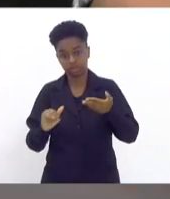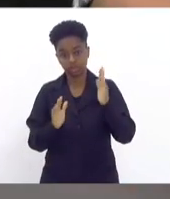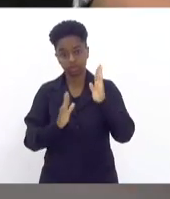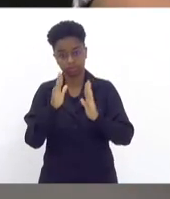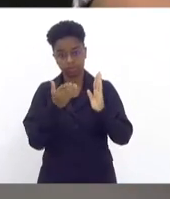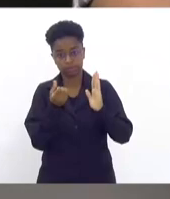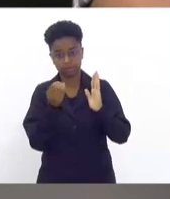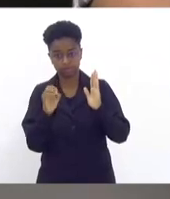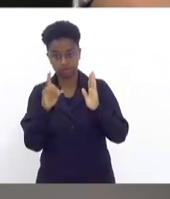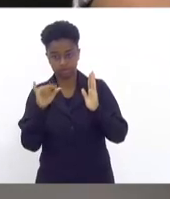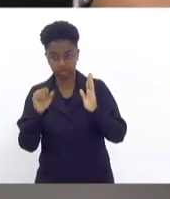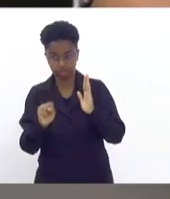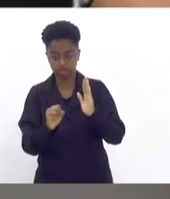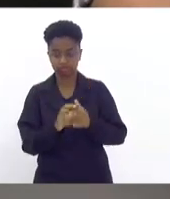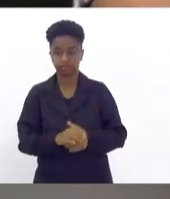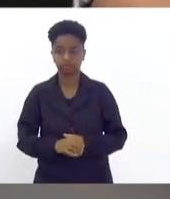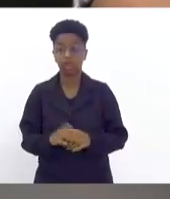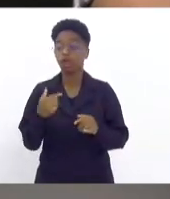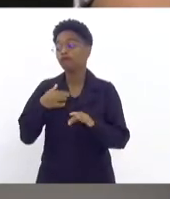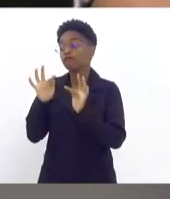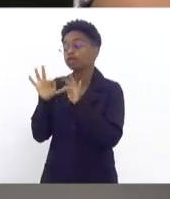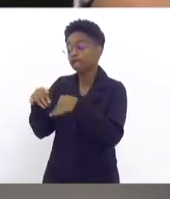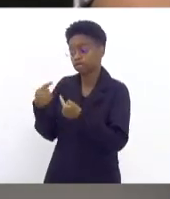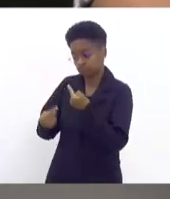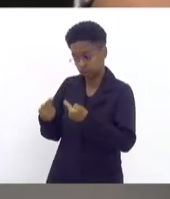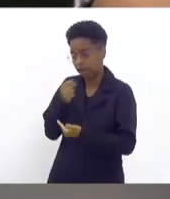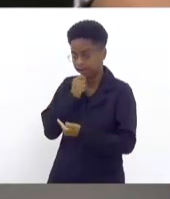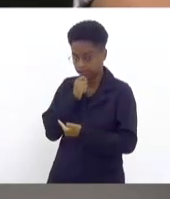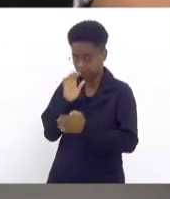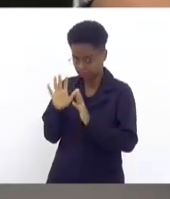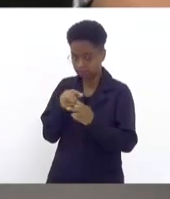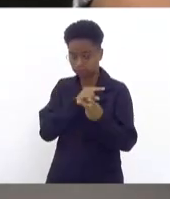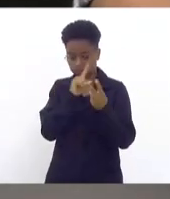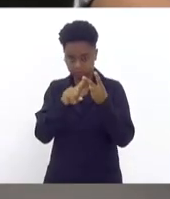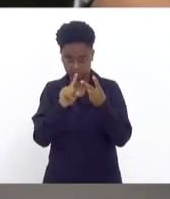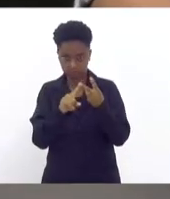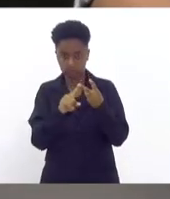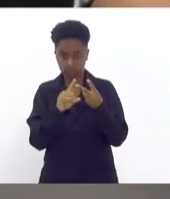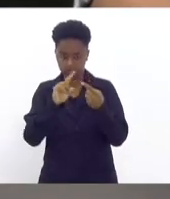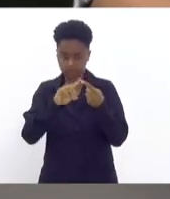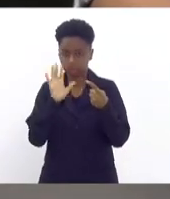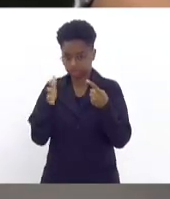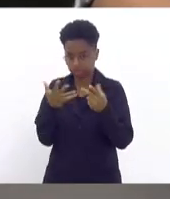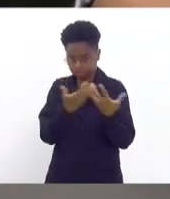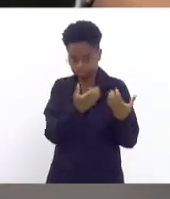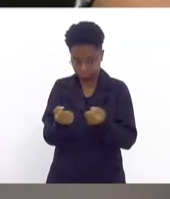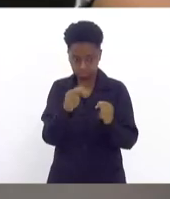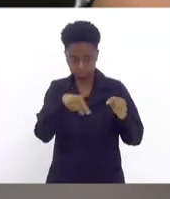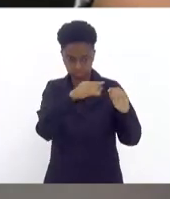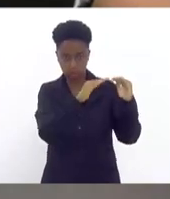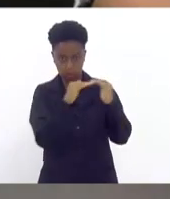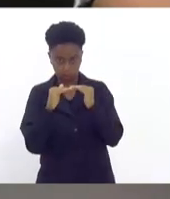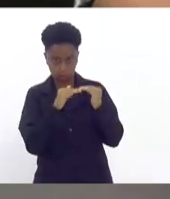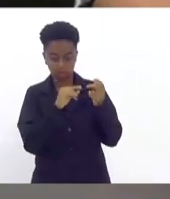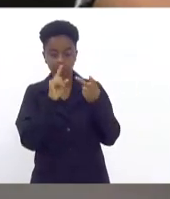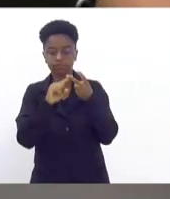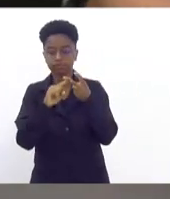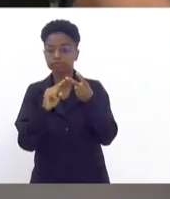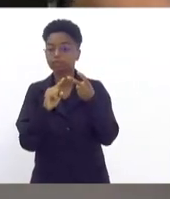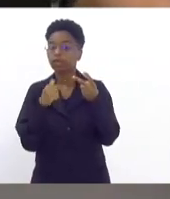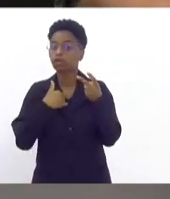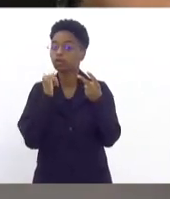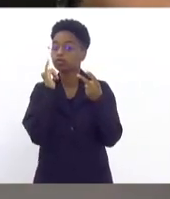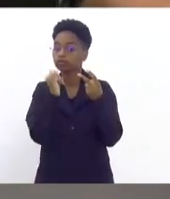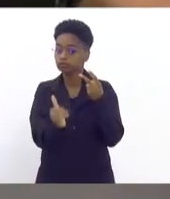mínimo apontado na redação. Para finalizar a minha discussão, deputado Mink. Outro aspecto, esse está acatado, estamos todos de acordo. O outro, eu quero dizer o